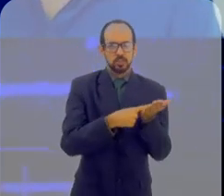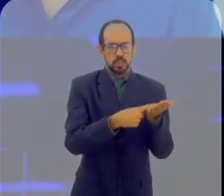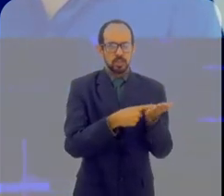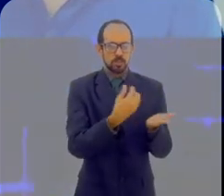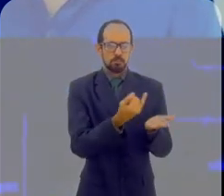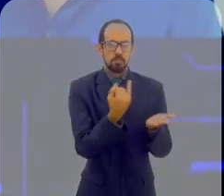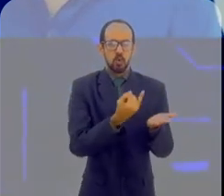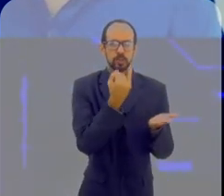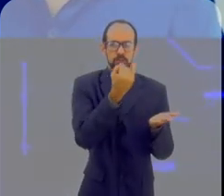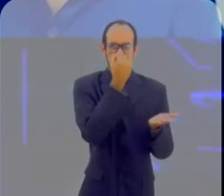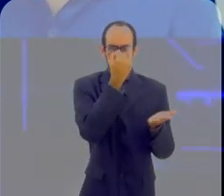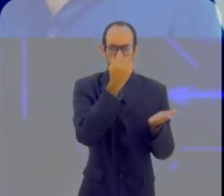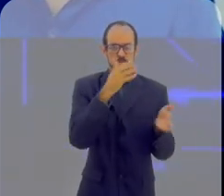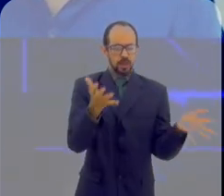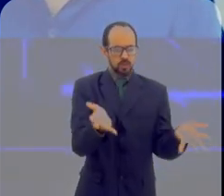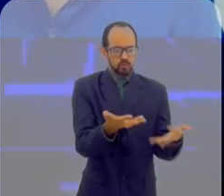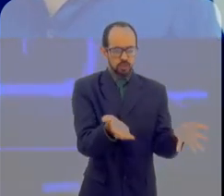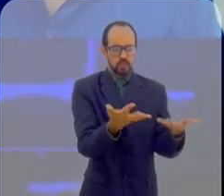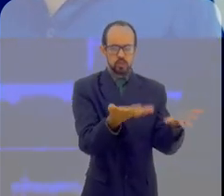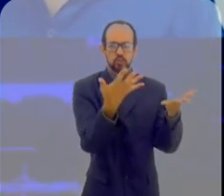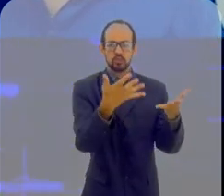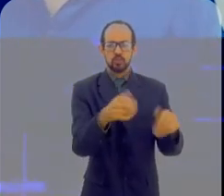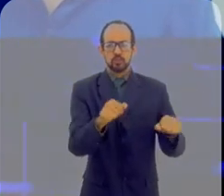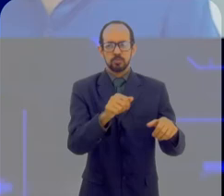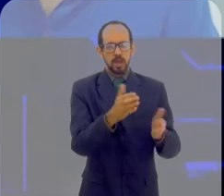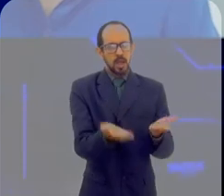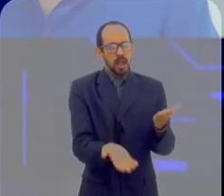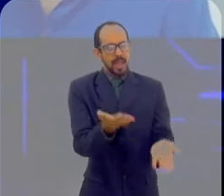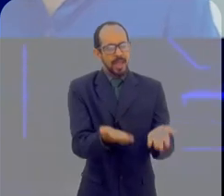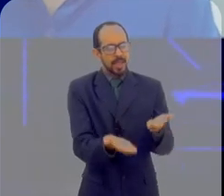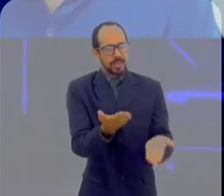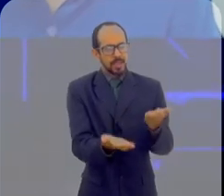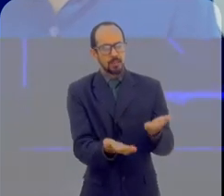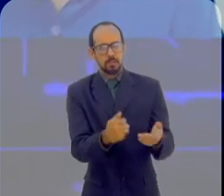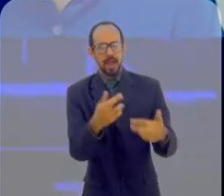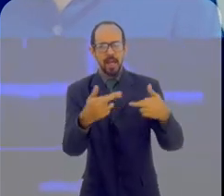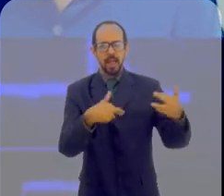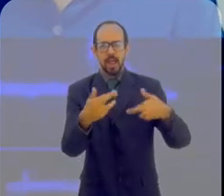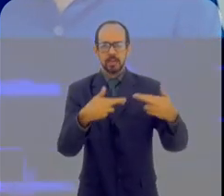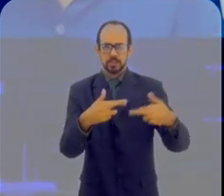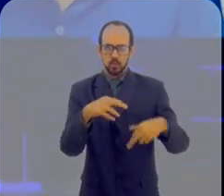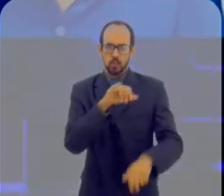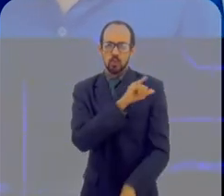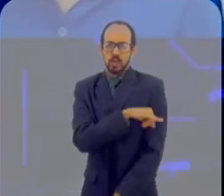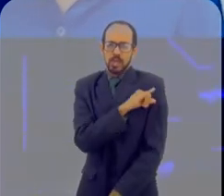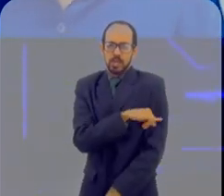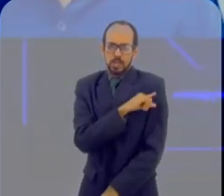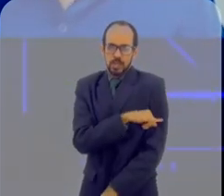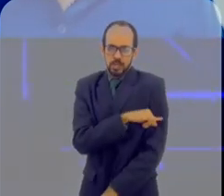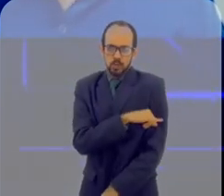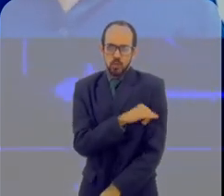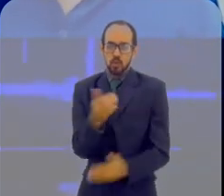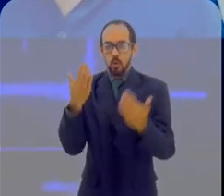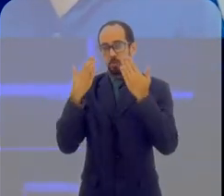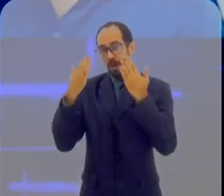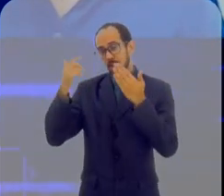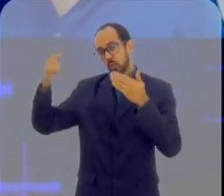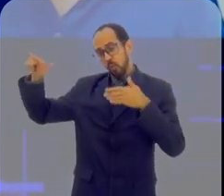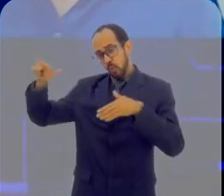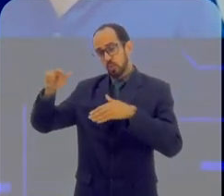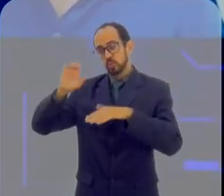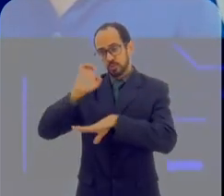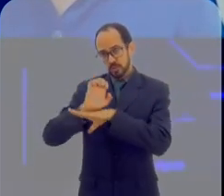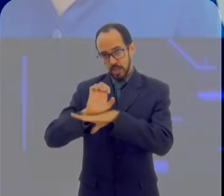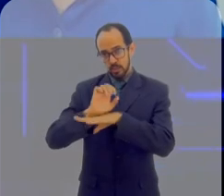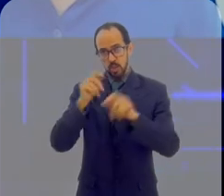né de principalmente de incentivos que precisavam ser dados para equilibrar a relação do Rio de Janeiro em comparação